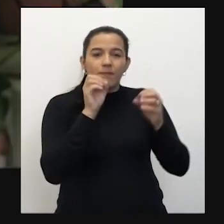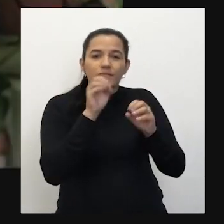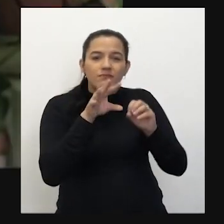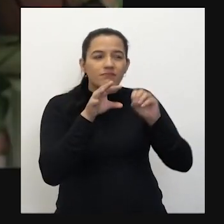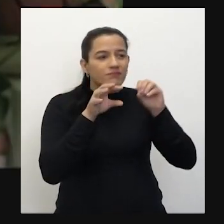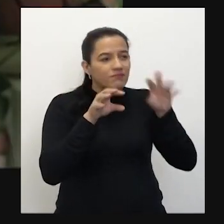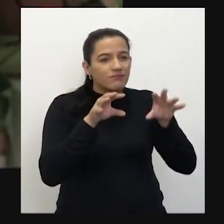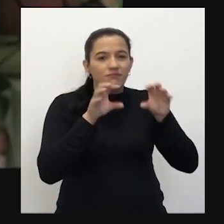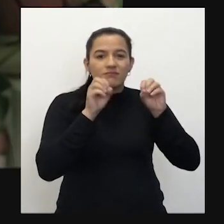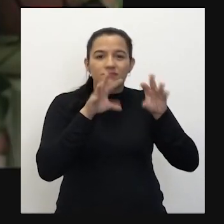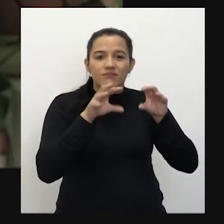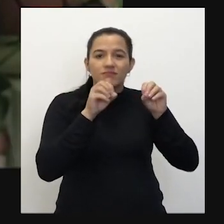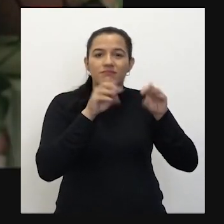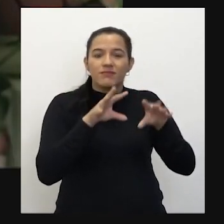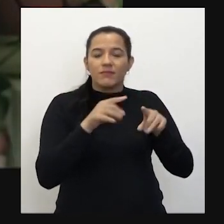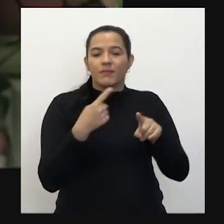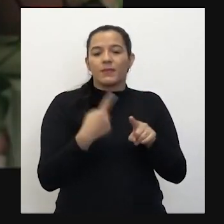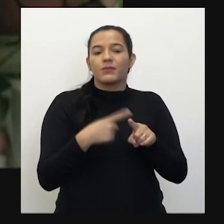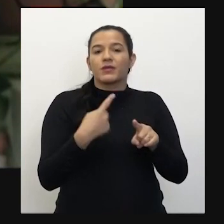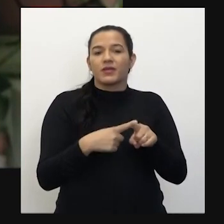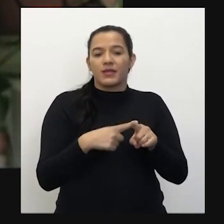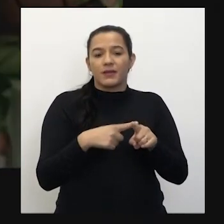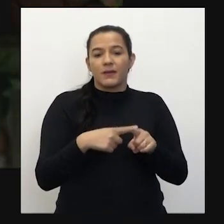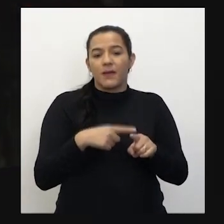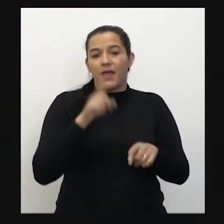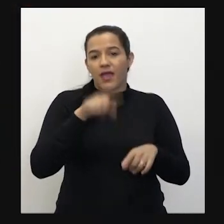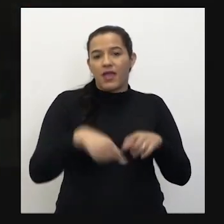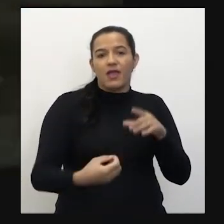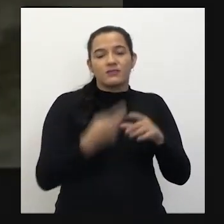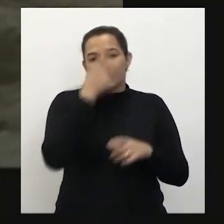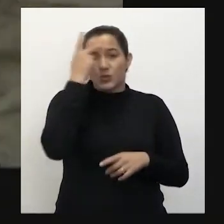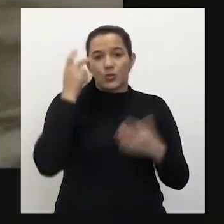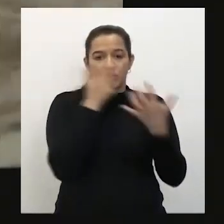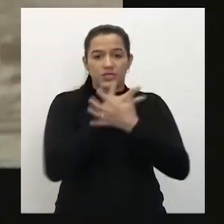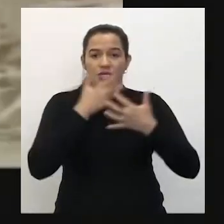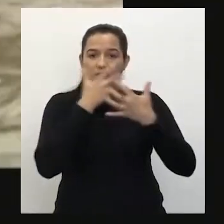brilhasse. Porque se produz muita poesia, os grandes cantadores são daí.